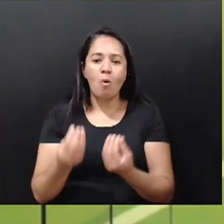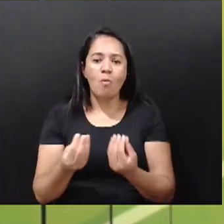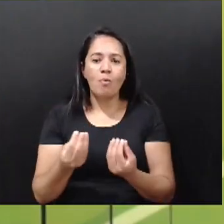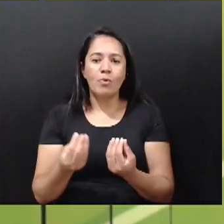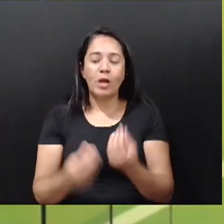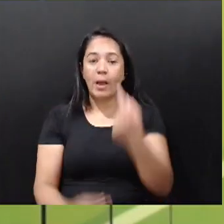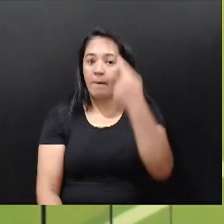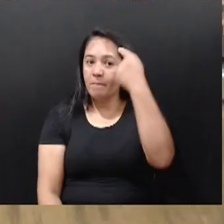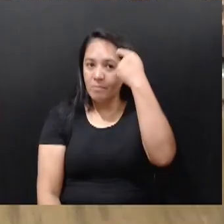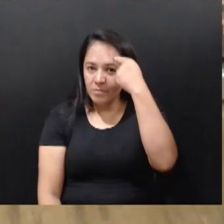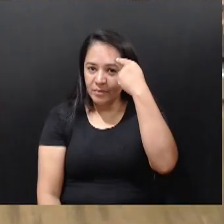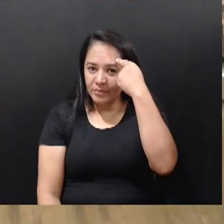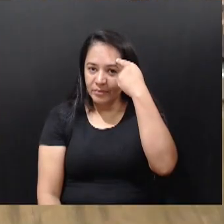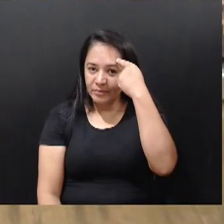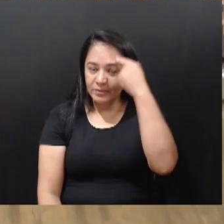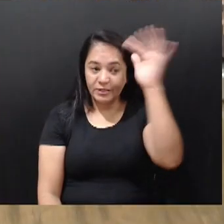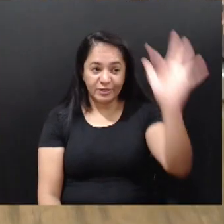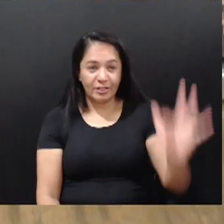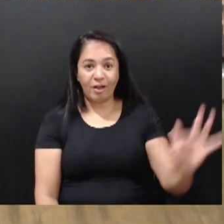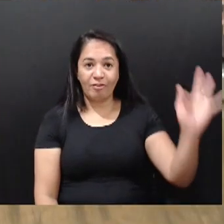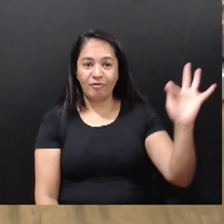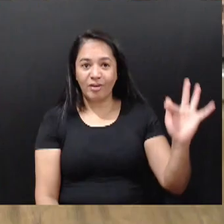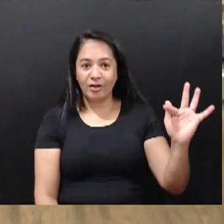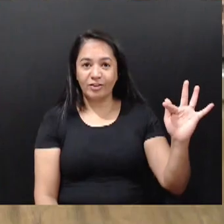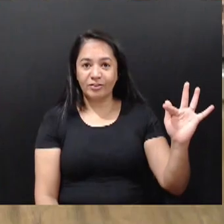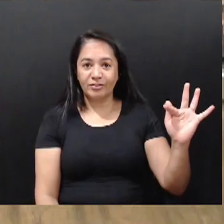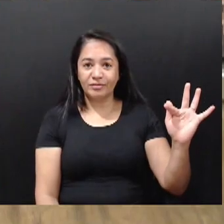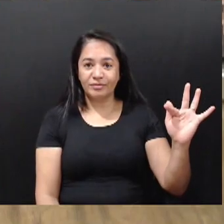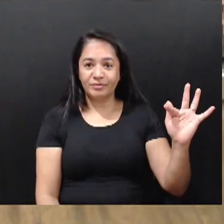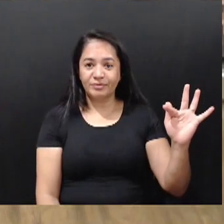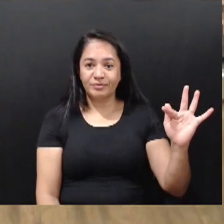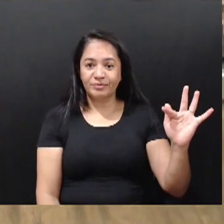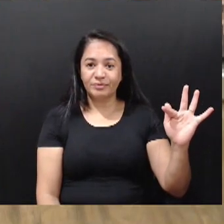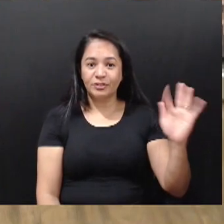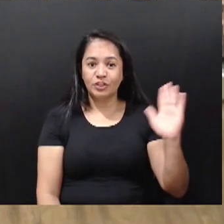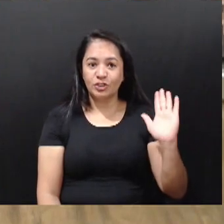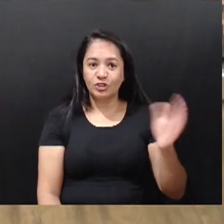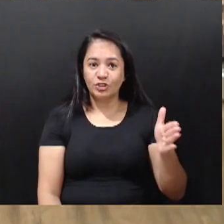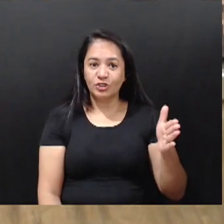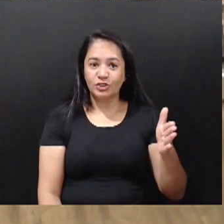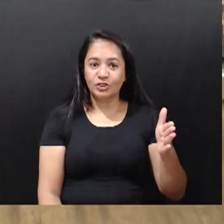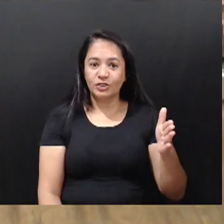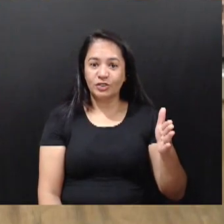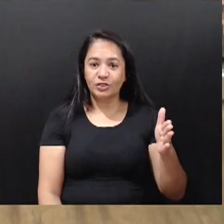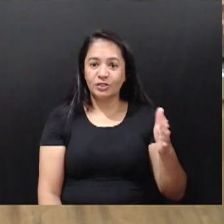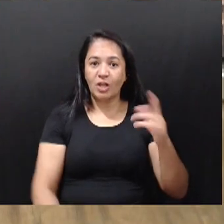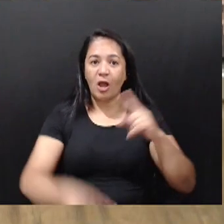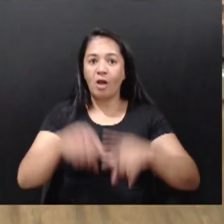da faculdade e, de certa forma, já ter um produto no mercado?